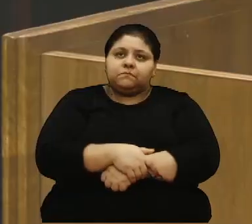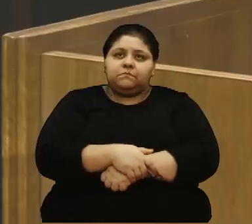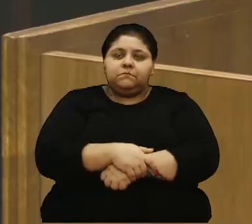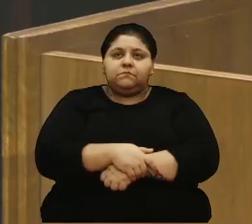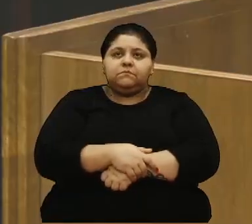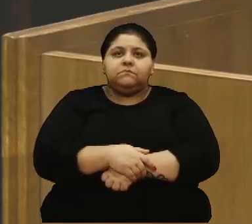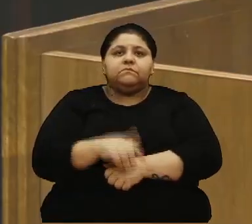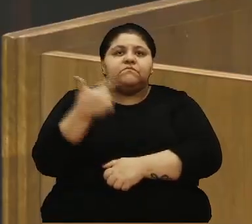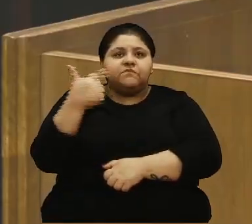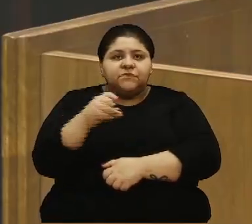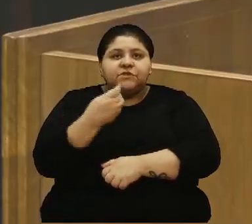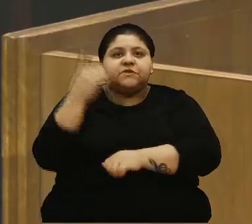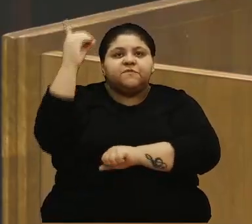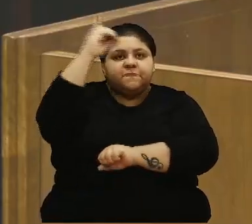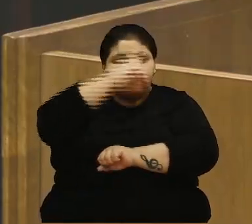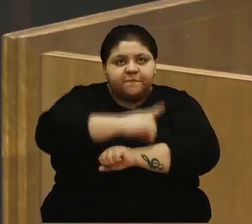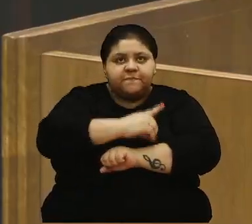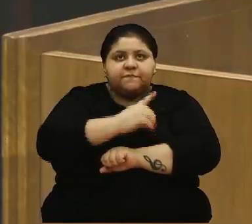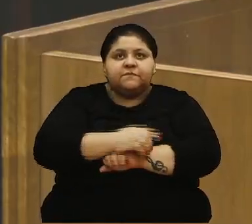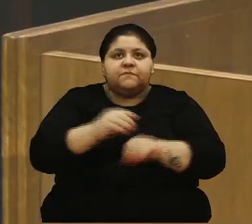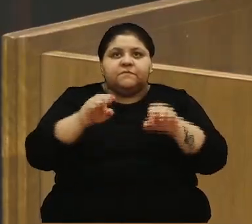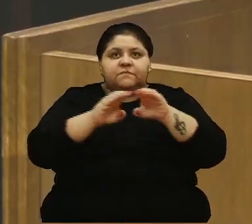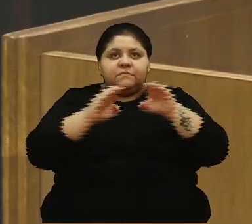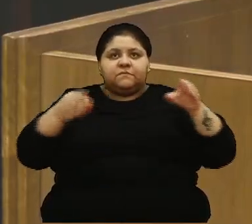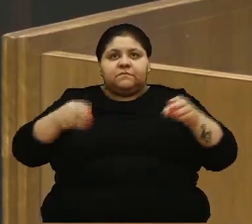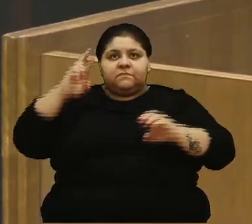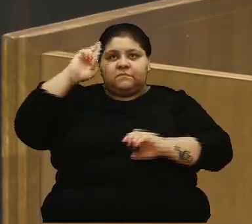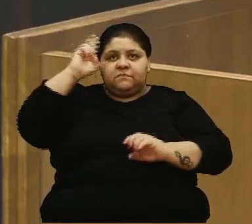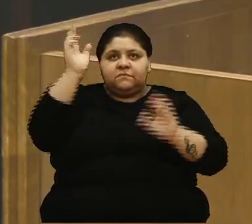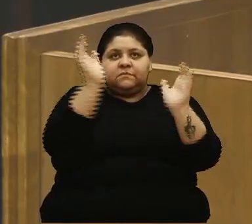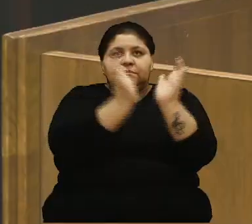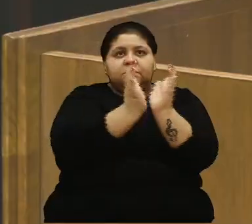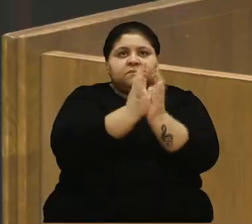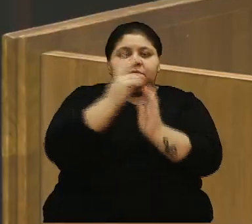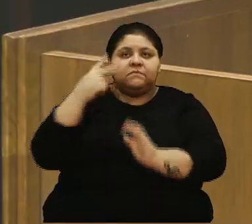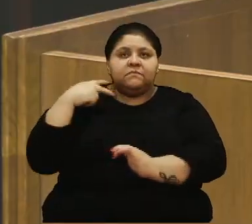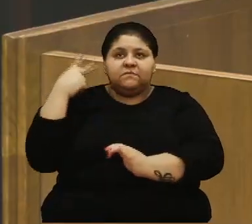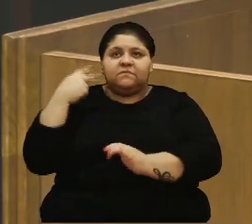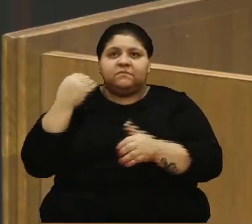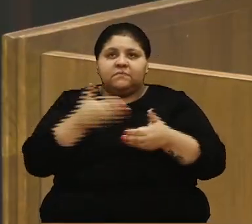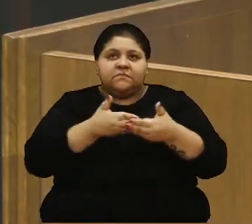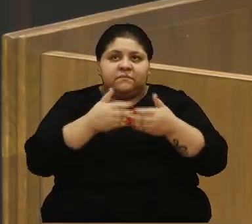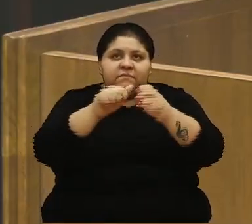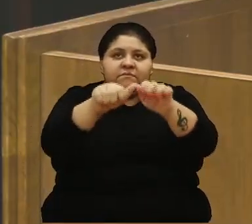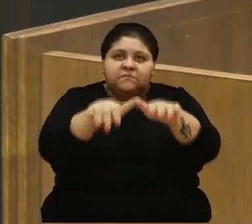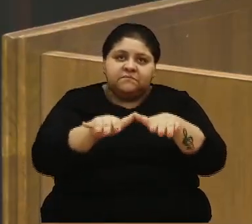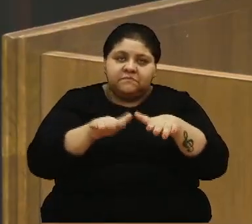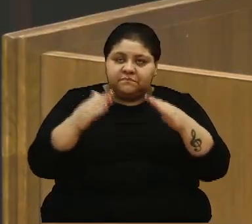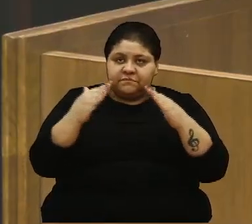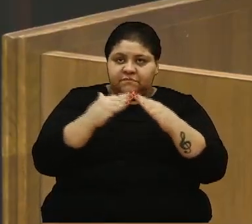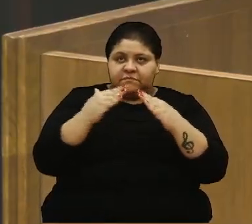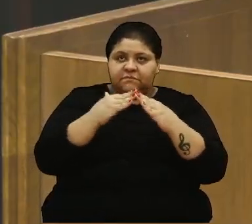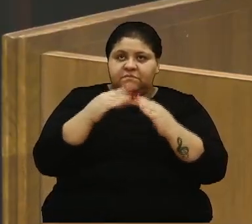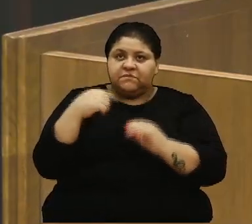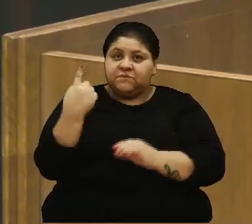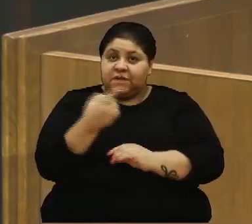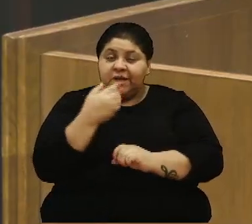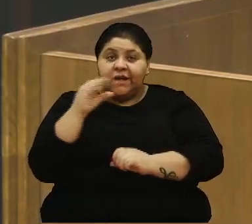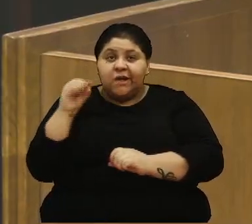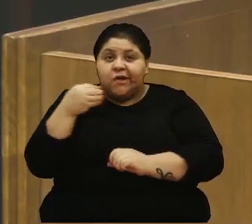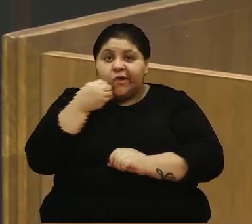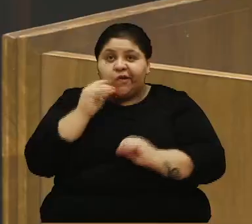Muito bem, mais uma vez, muito bom dia, mesa diretora, colegas vereadores, quem nos acompanha no plenário de casa. A gente aproveitou